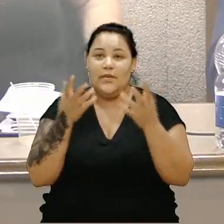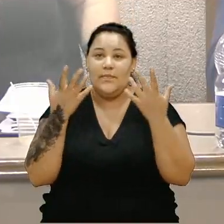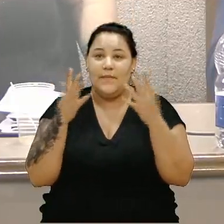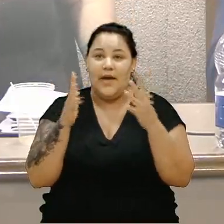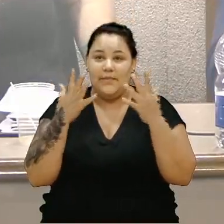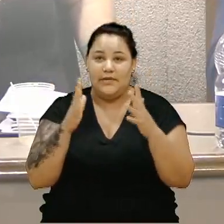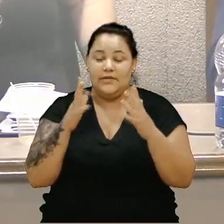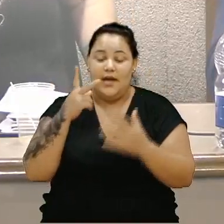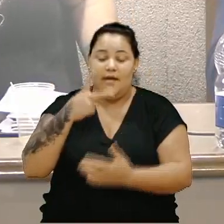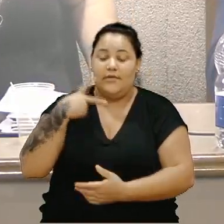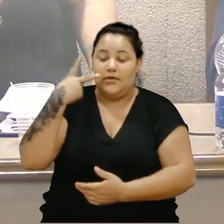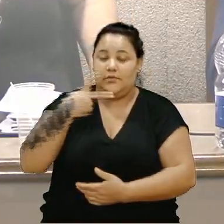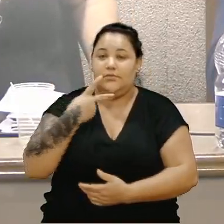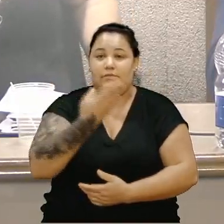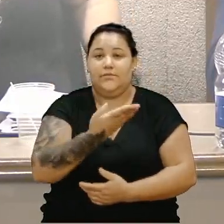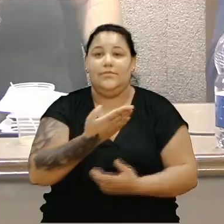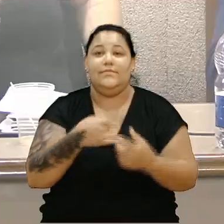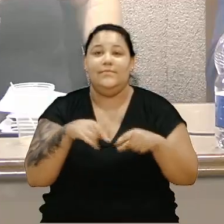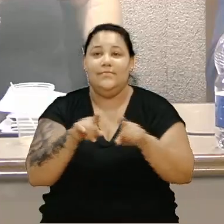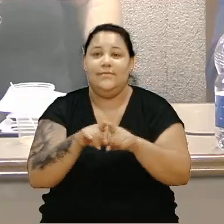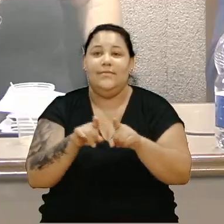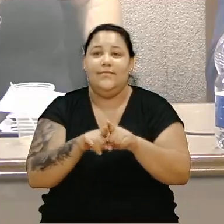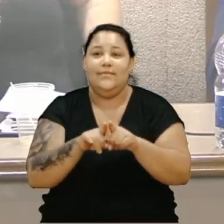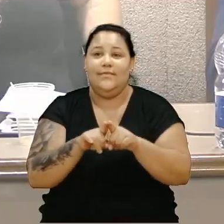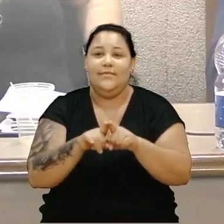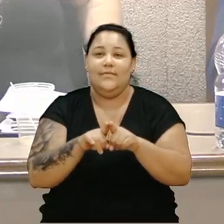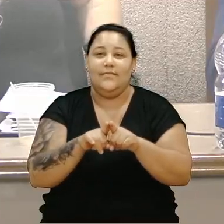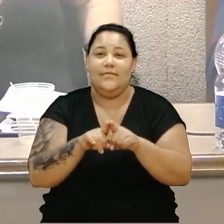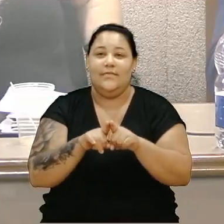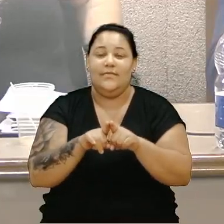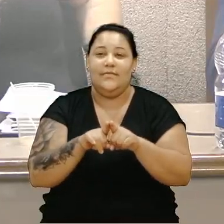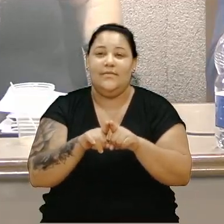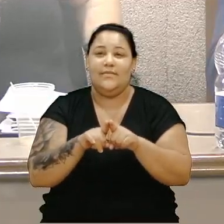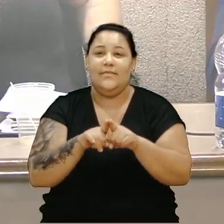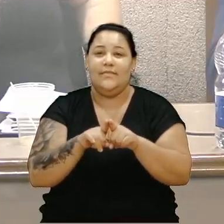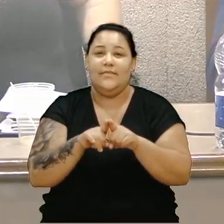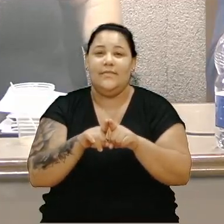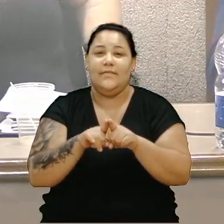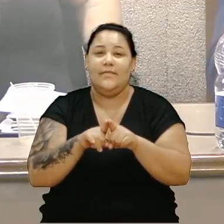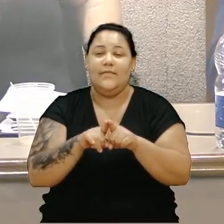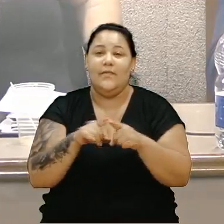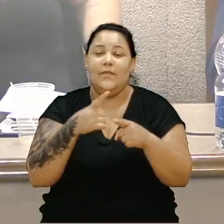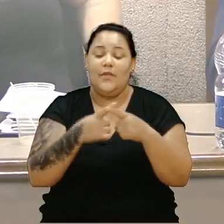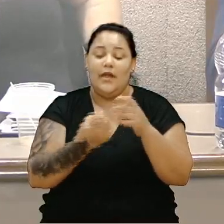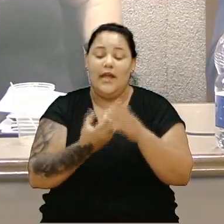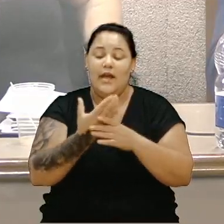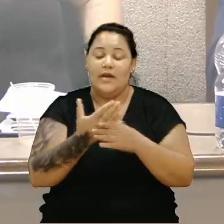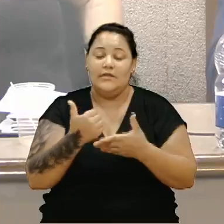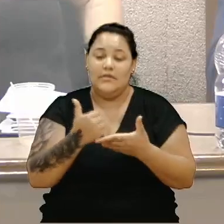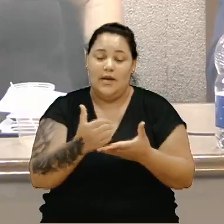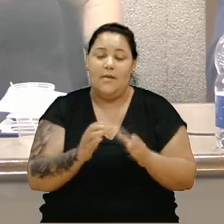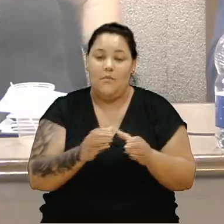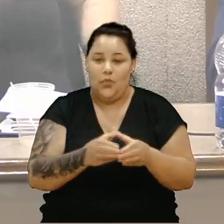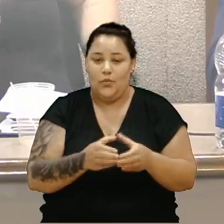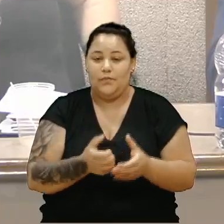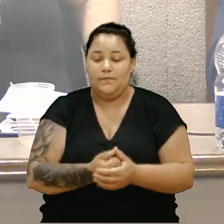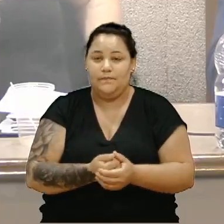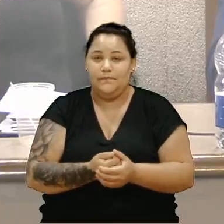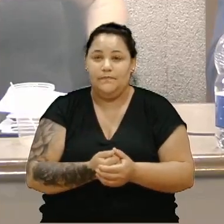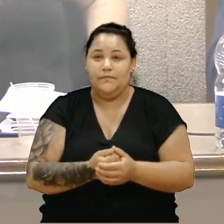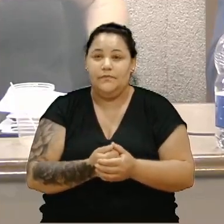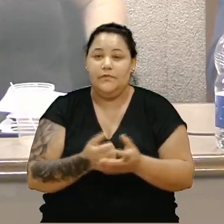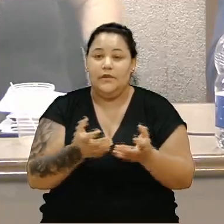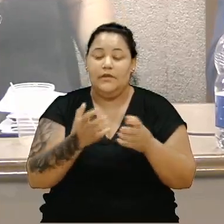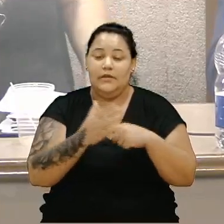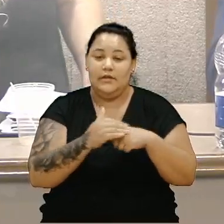a vereadora Andressa Peço a palavra, presidente. pela criação da Frente Parlamentar e aos nobres colegas que